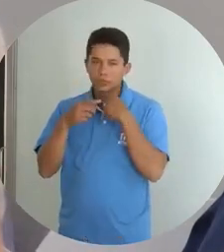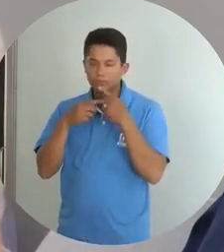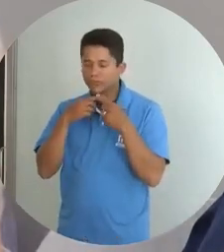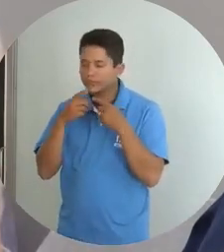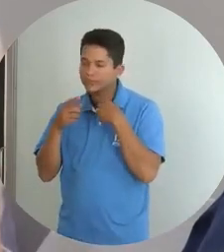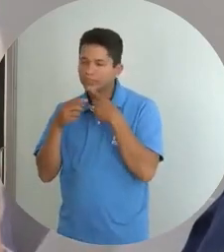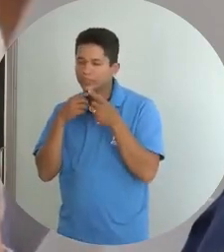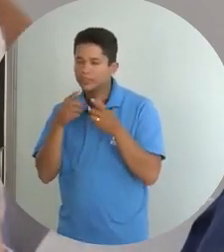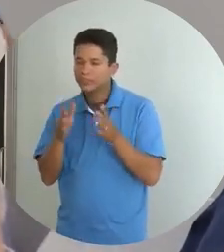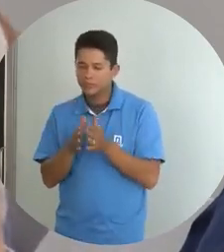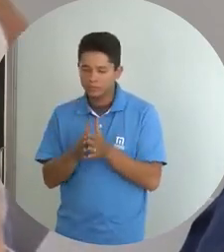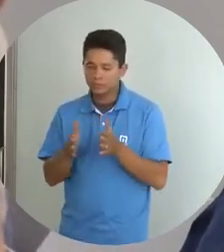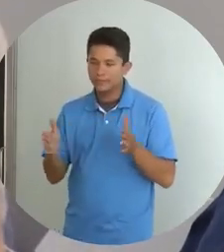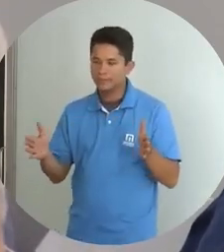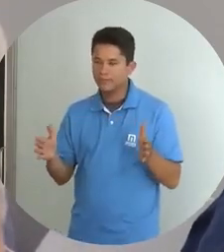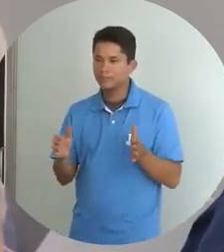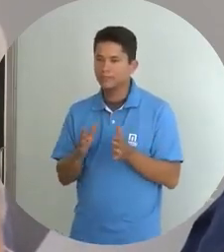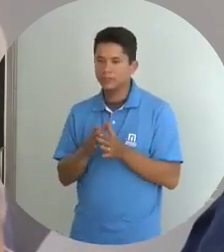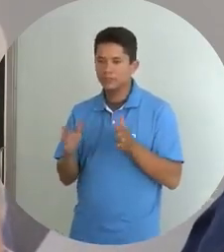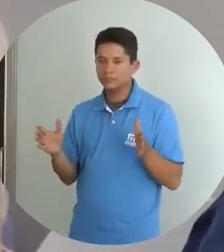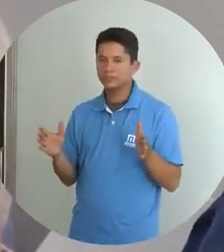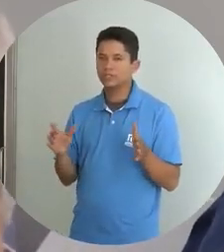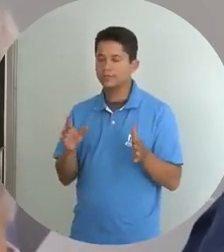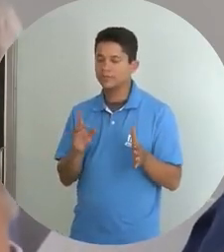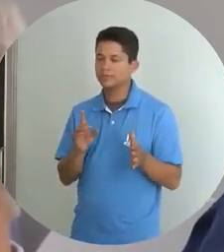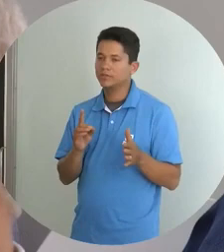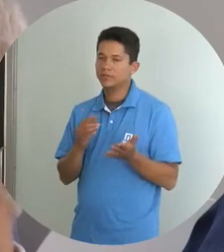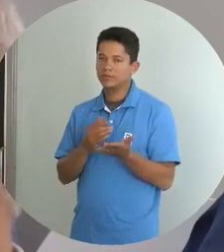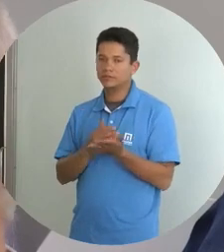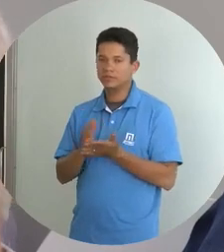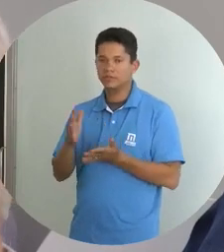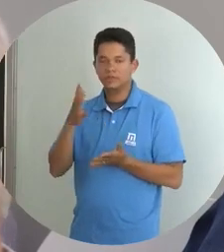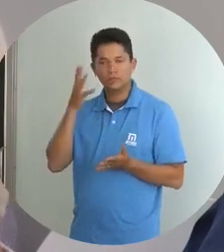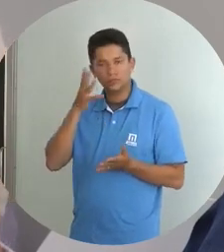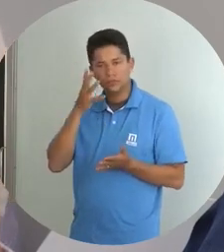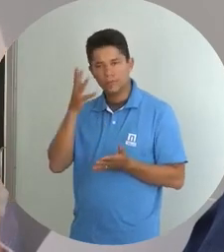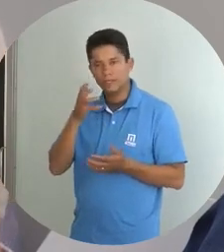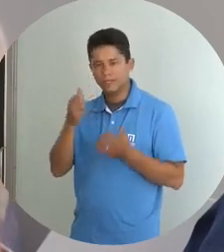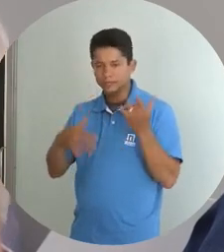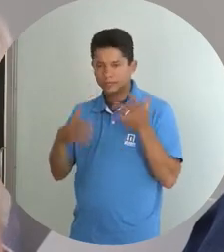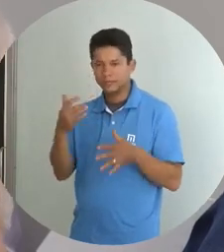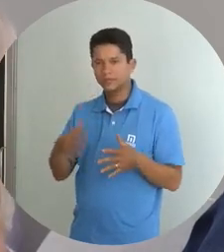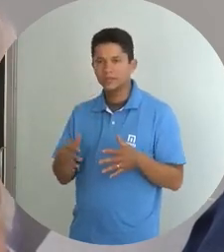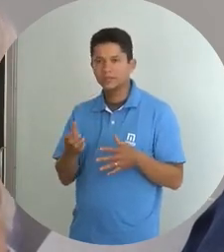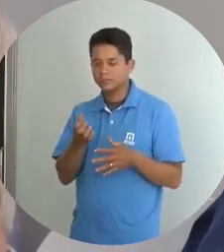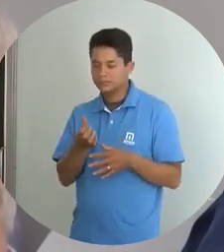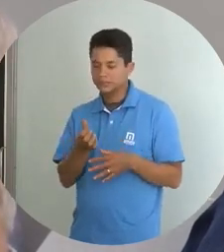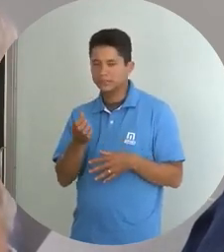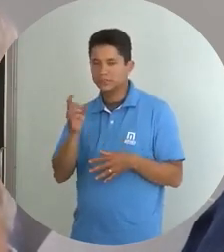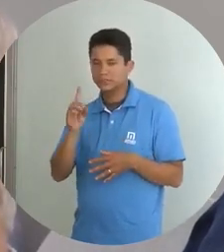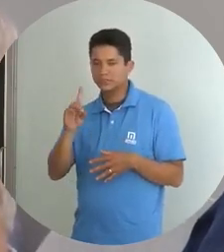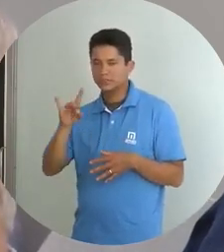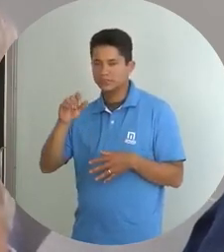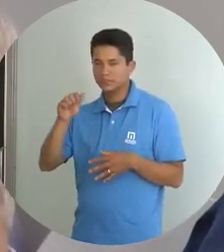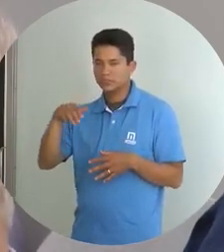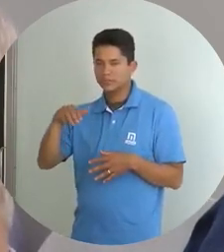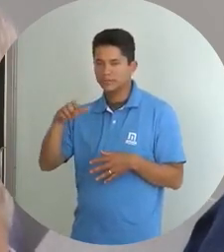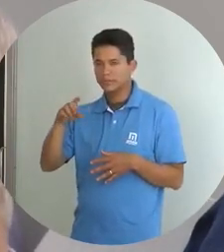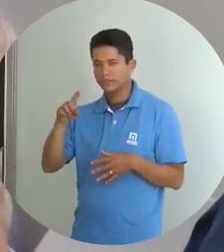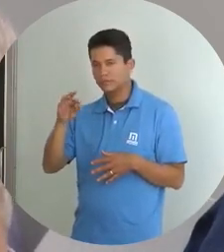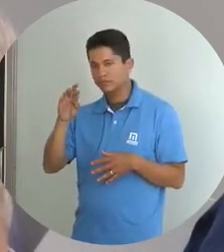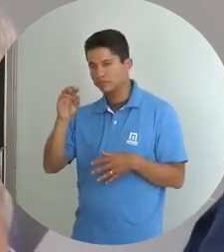dimensionamento mesmo. A gente estava trabalhando no começo da palestra com 6 diâmetros para execução de estacas simultâneas,